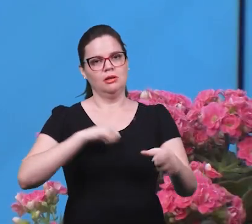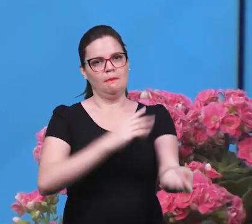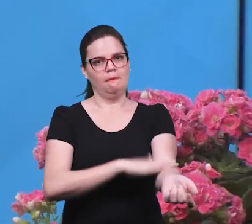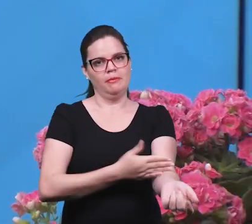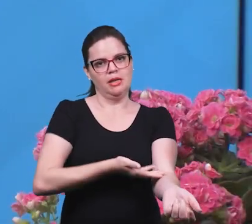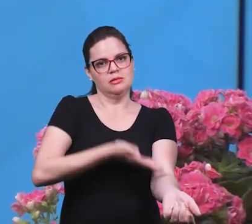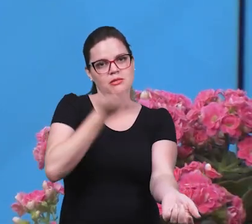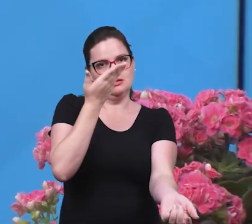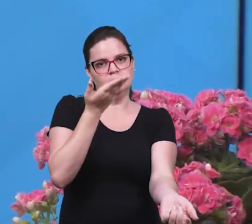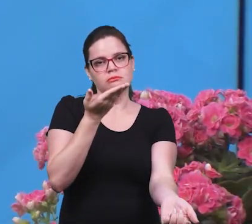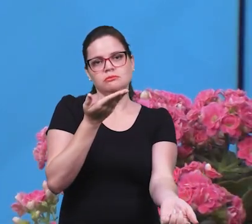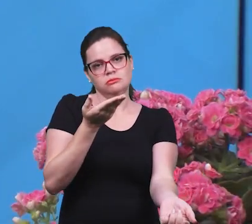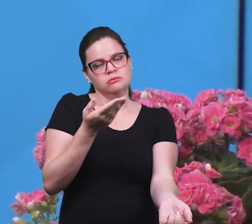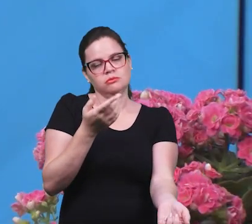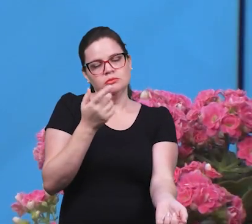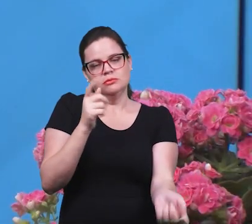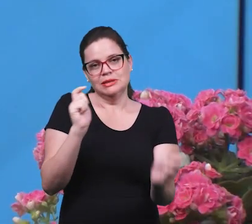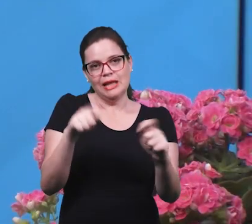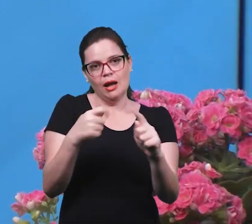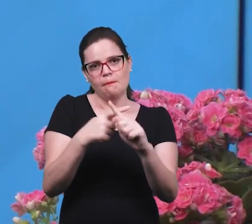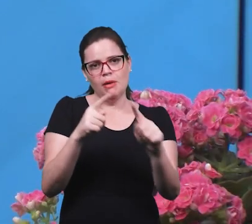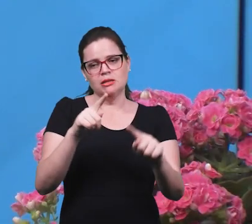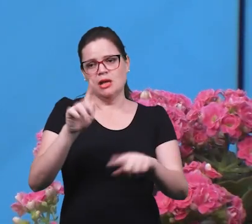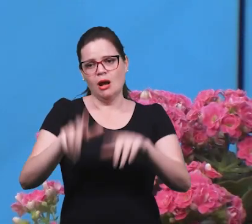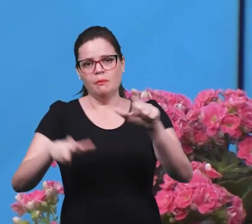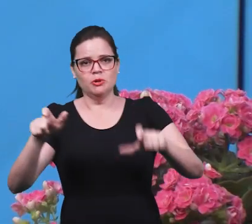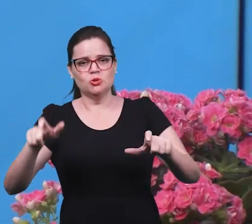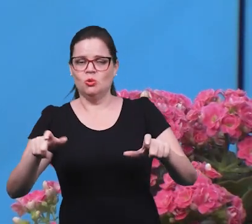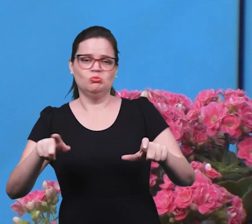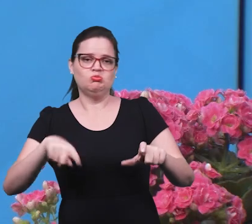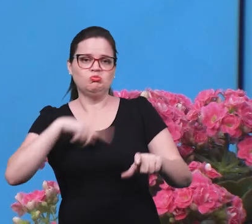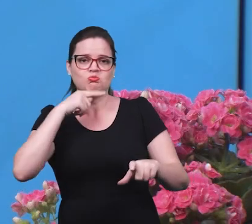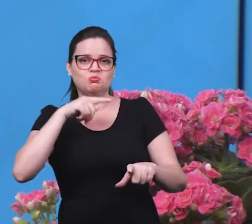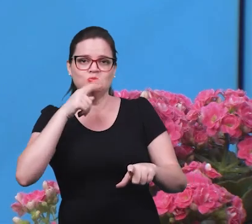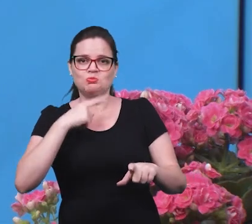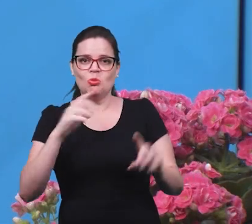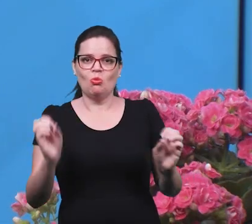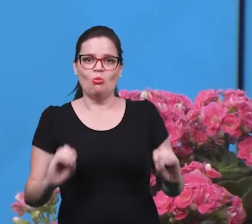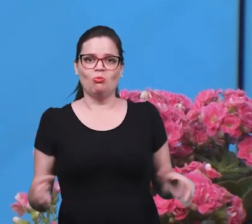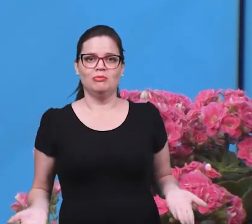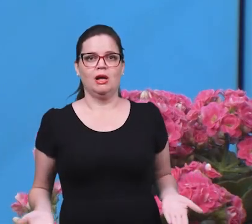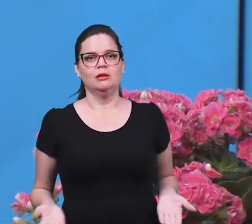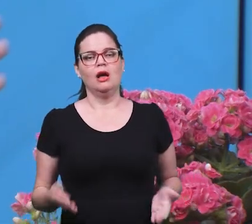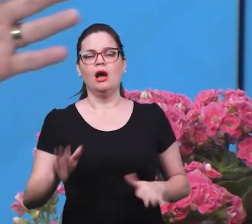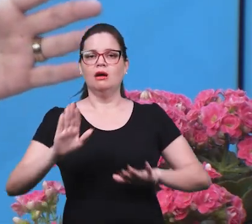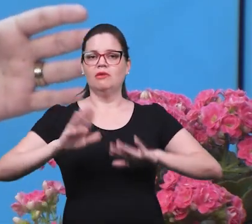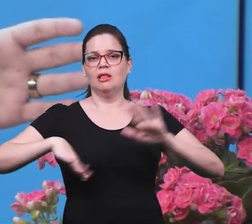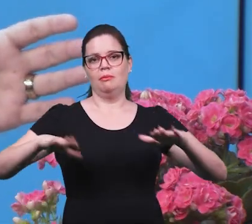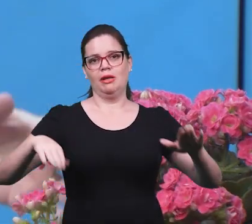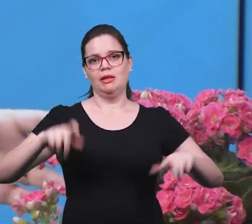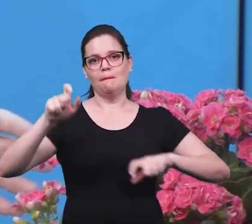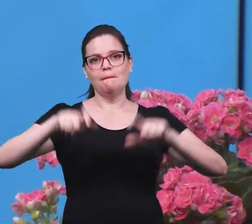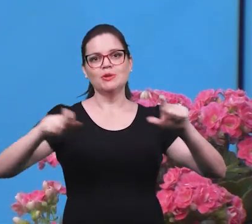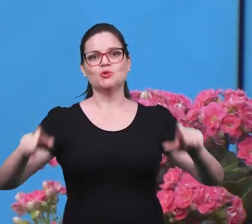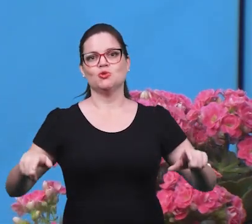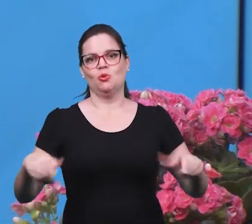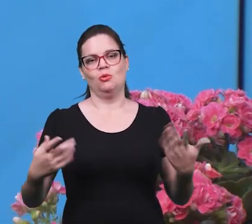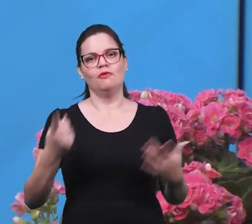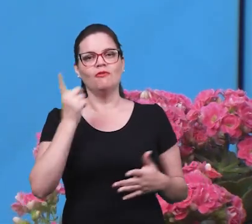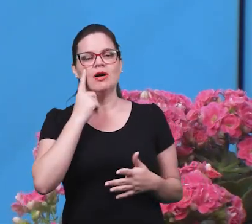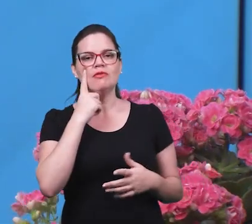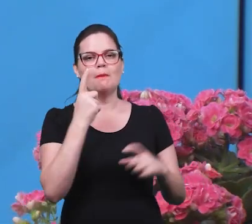existem pacientes que não têm a diferença. Então isso precisa ser avaliado na relação ali do médico,